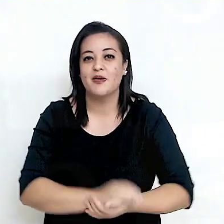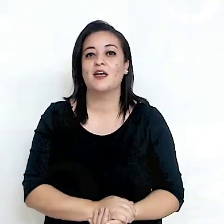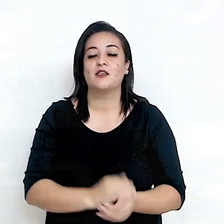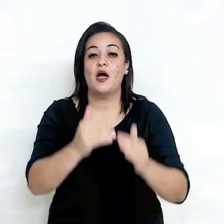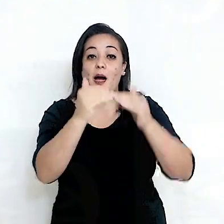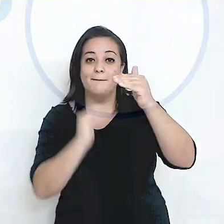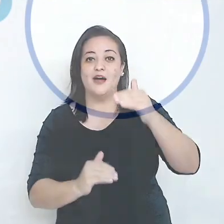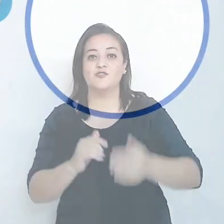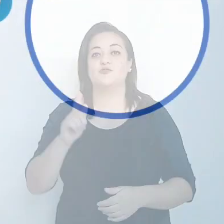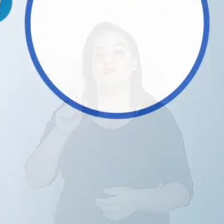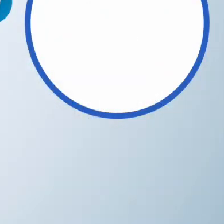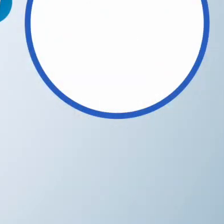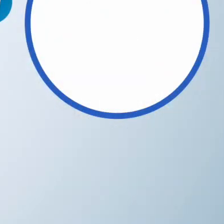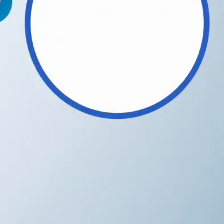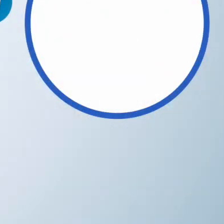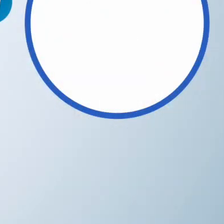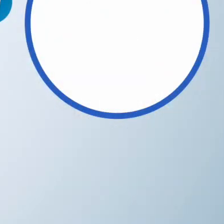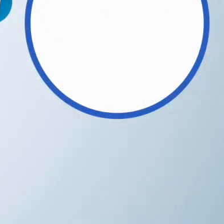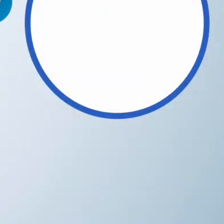subordinado ao Jessie